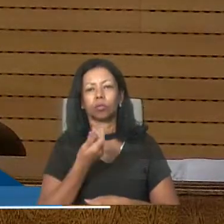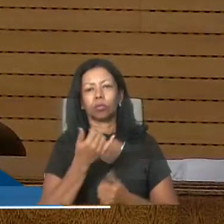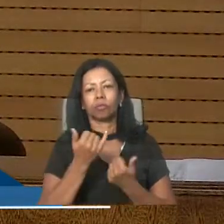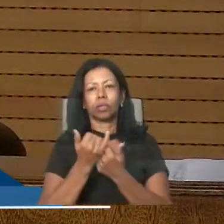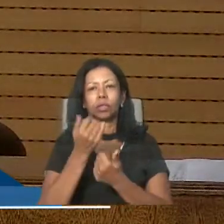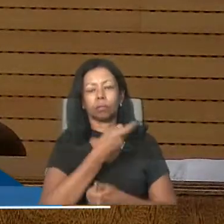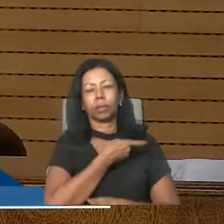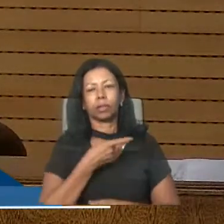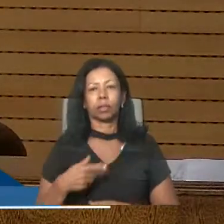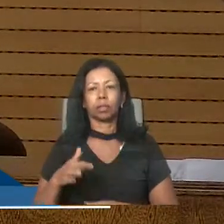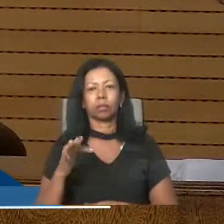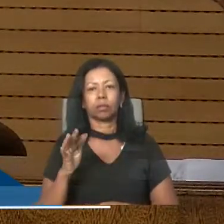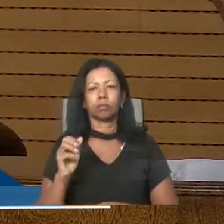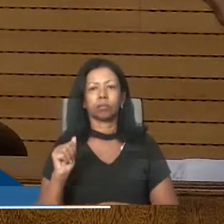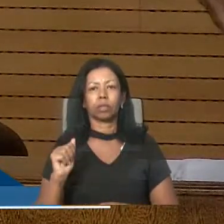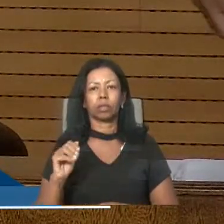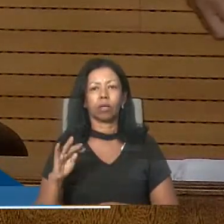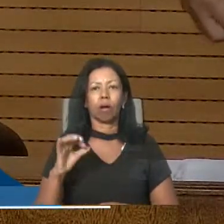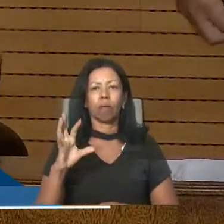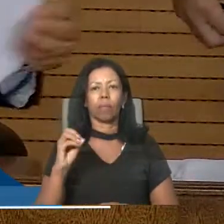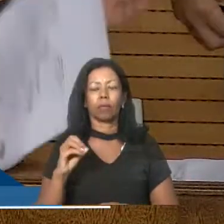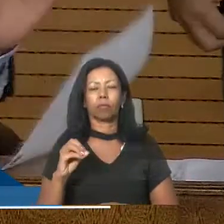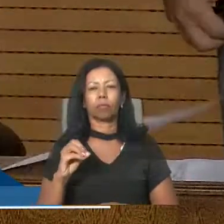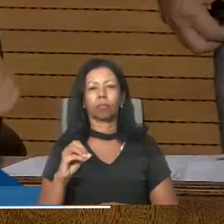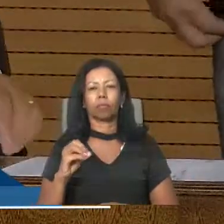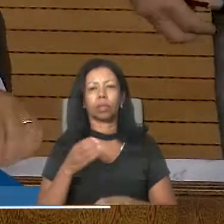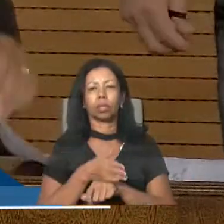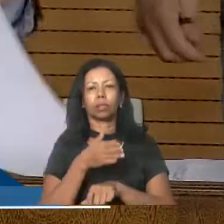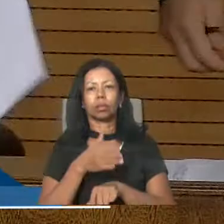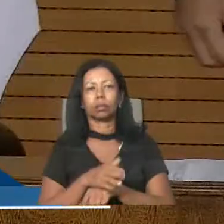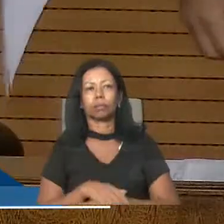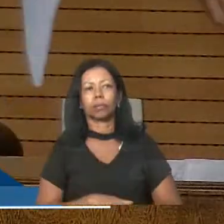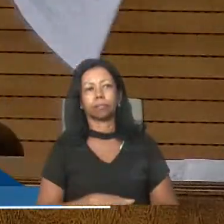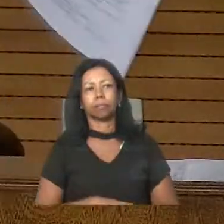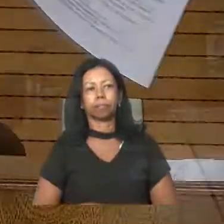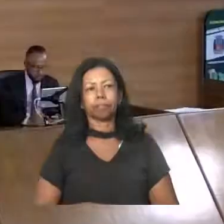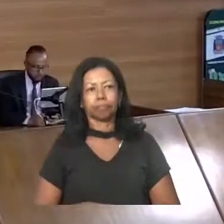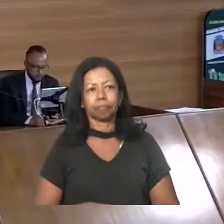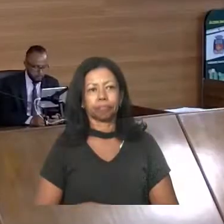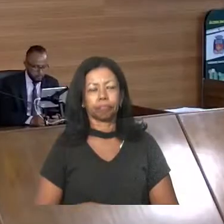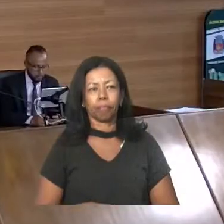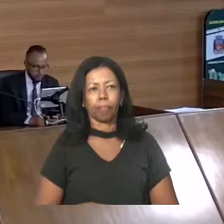vice-presidente. Fábio Alves Moreira, membro, com restrição.